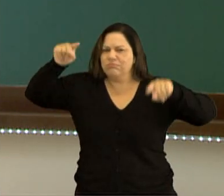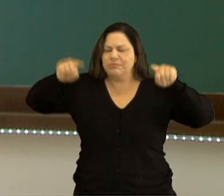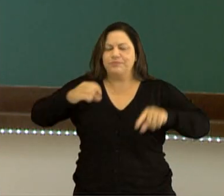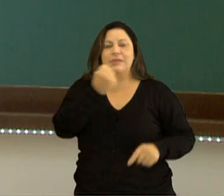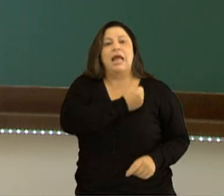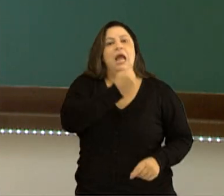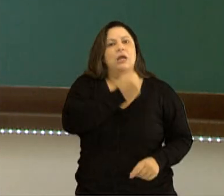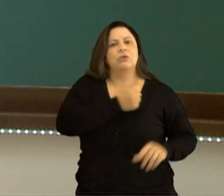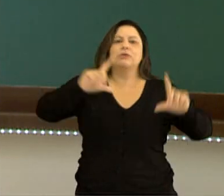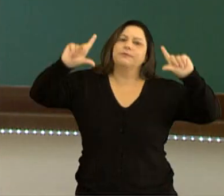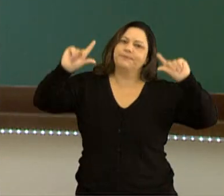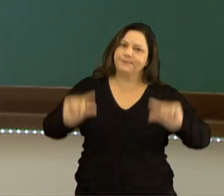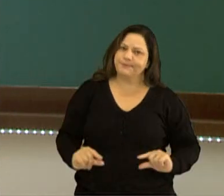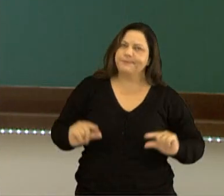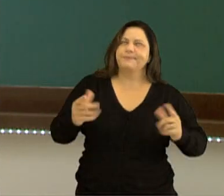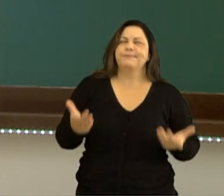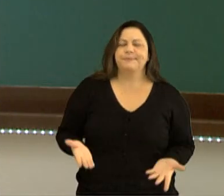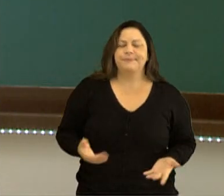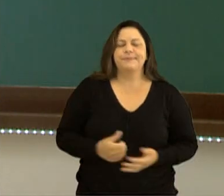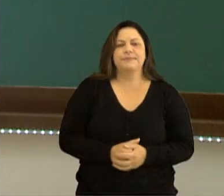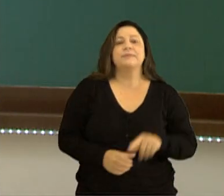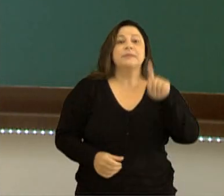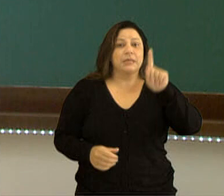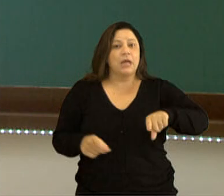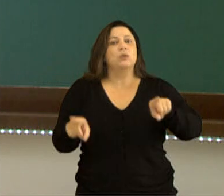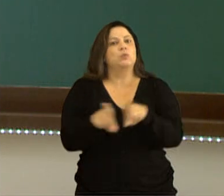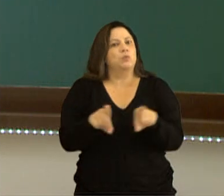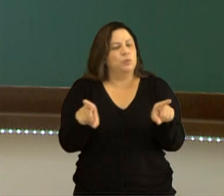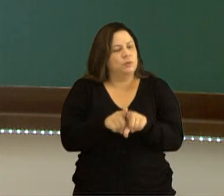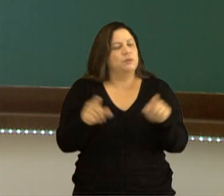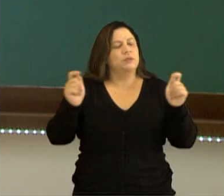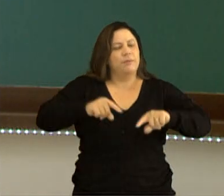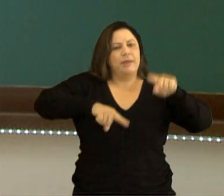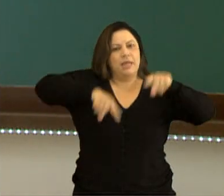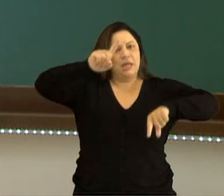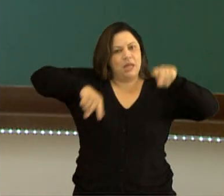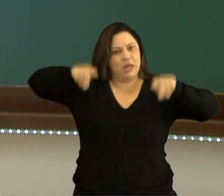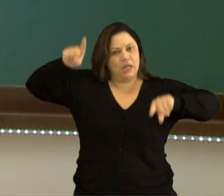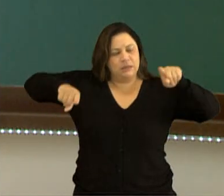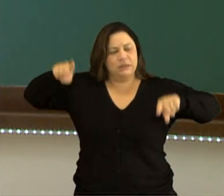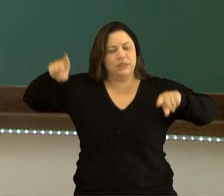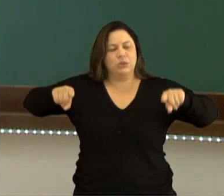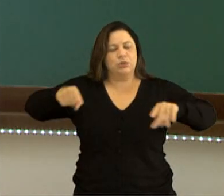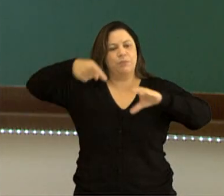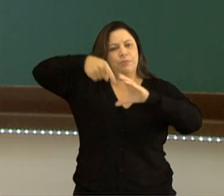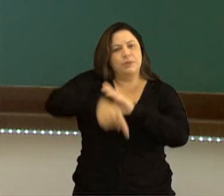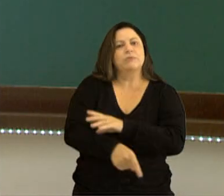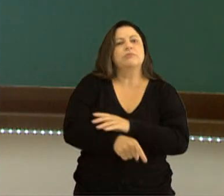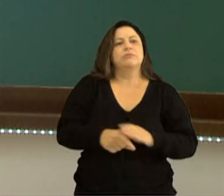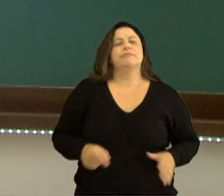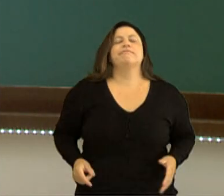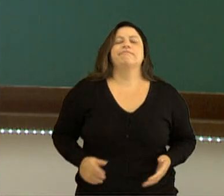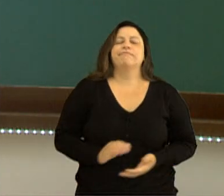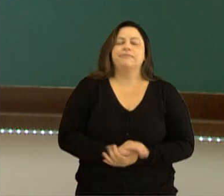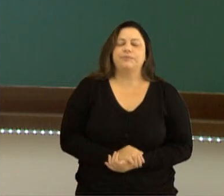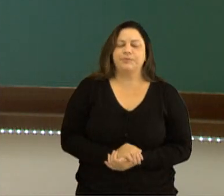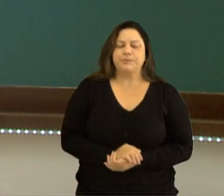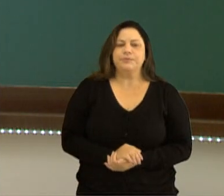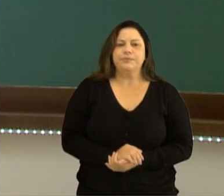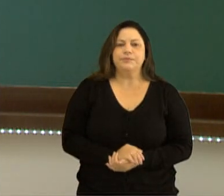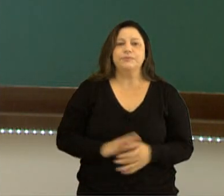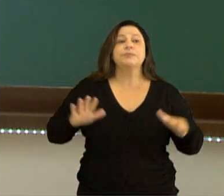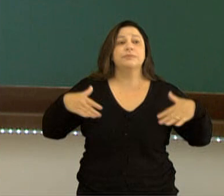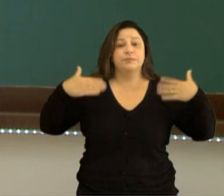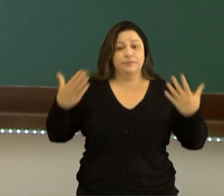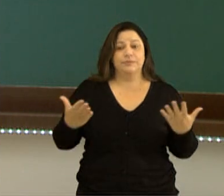a sua tendência. Então, até ali é levado a estatística, claro, com uma estatística bem mais profunda do que a gente está falando aqui. Então, vamos